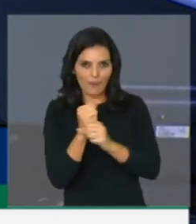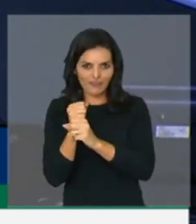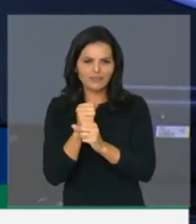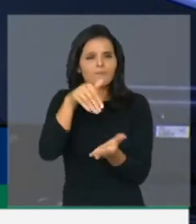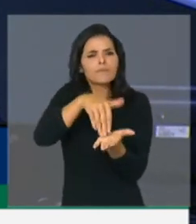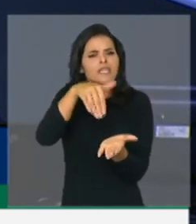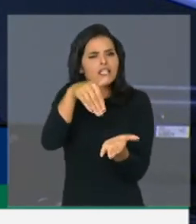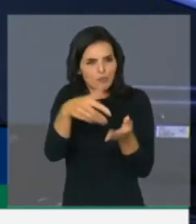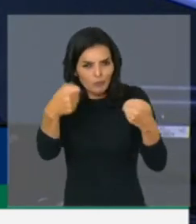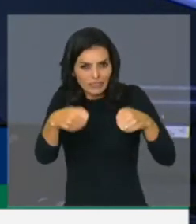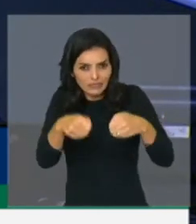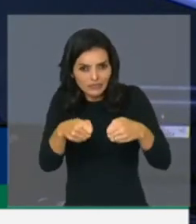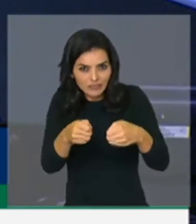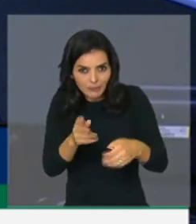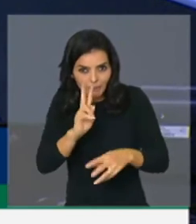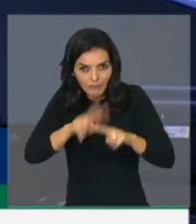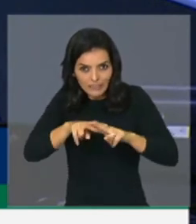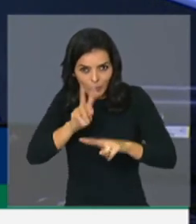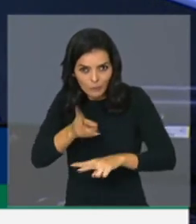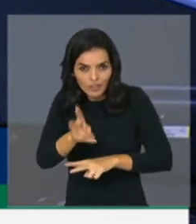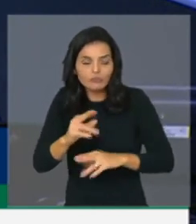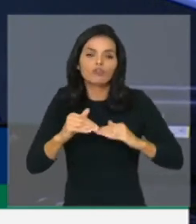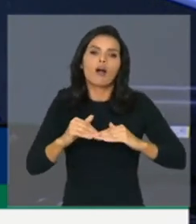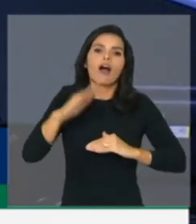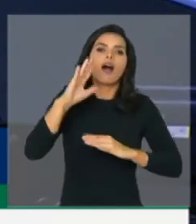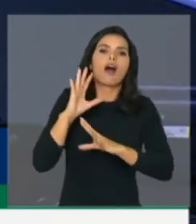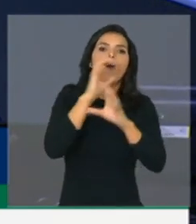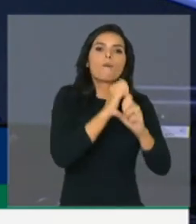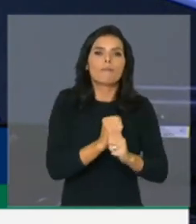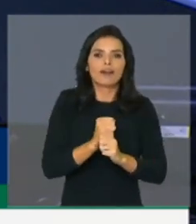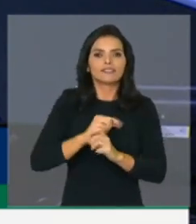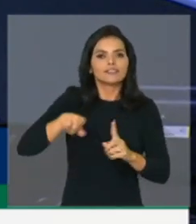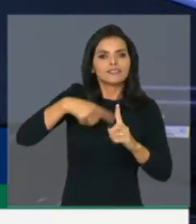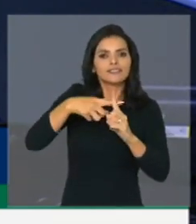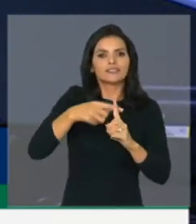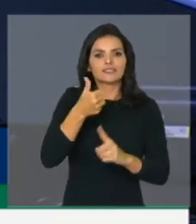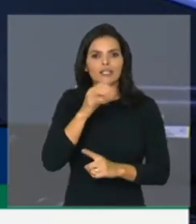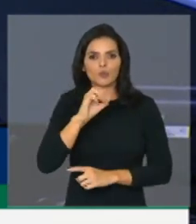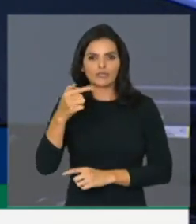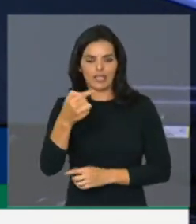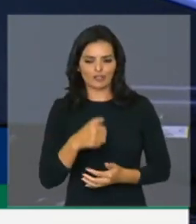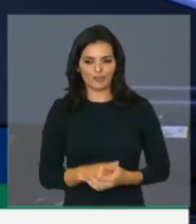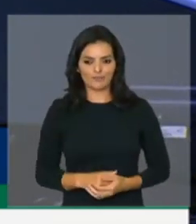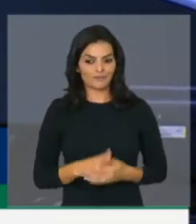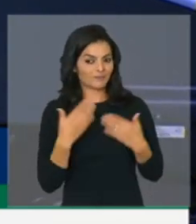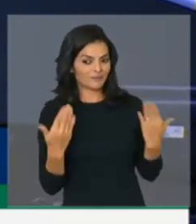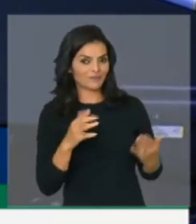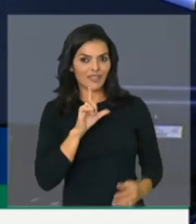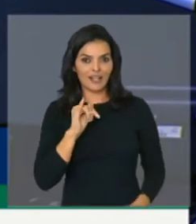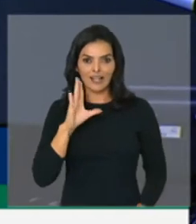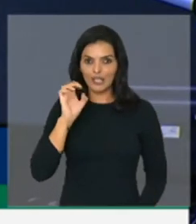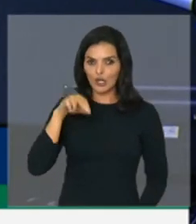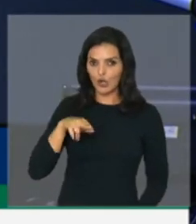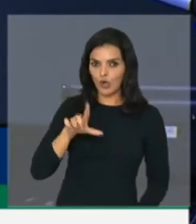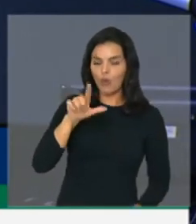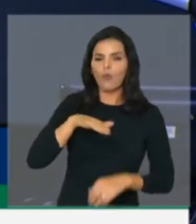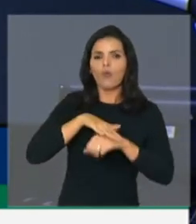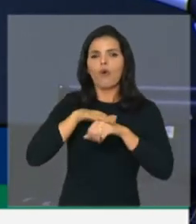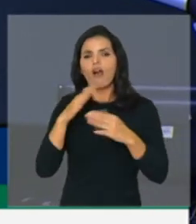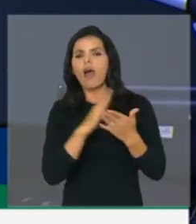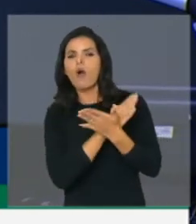aqueles necessários para manter a prisão, que eram os 257 da maioria absoluta. Bom, o Lincoln Macário conversou com alguns